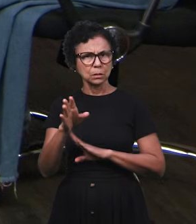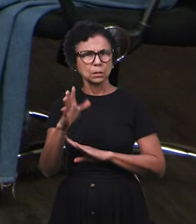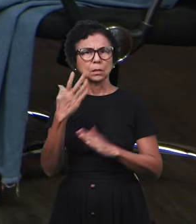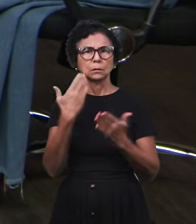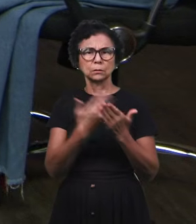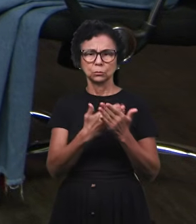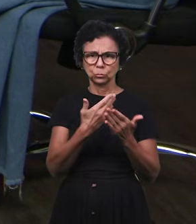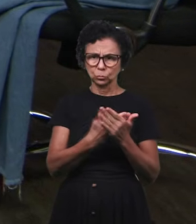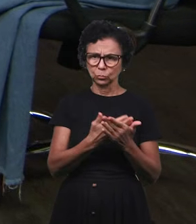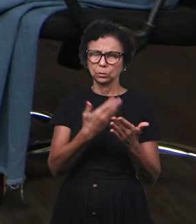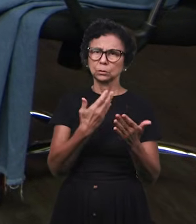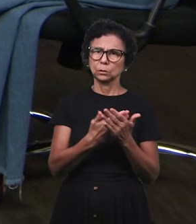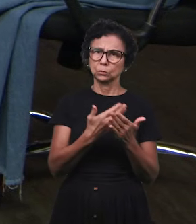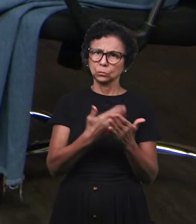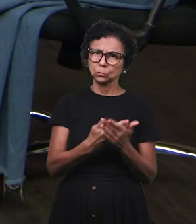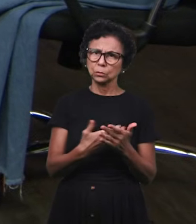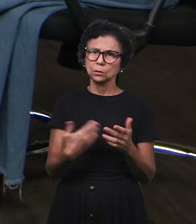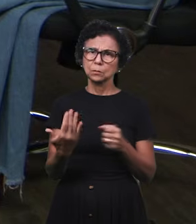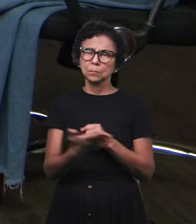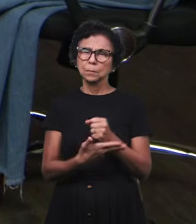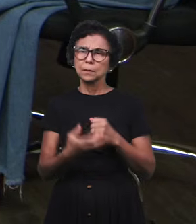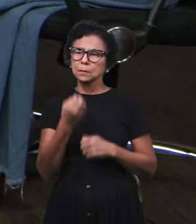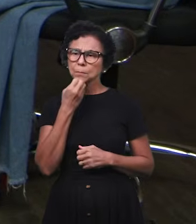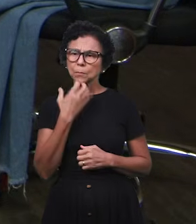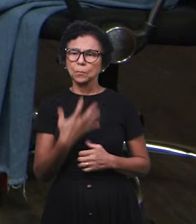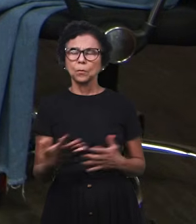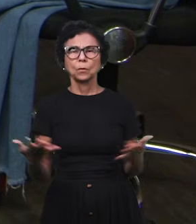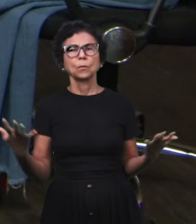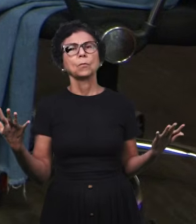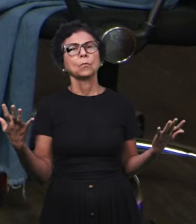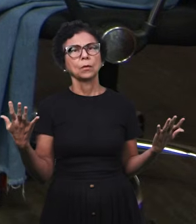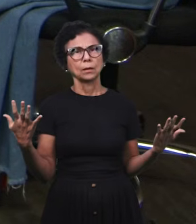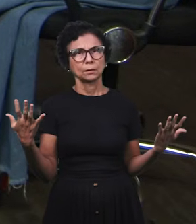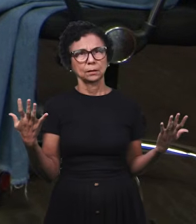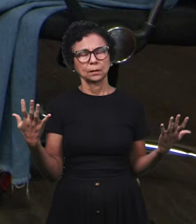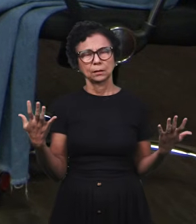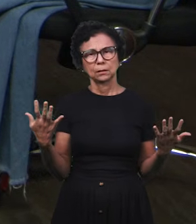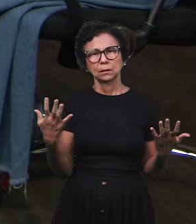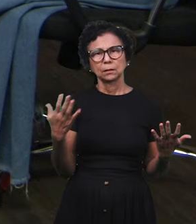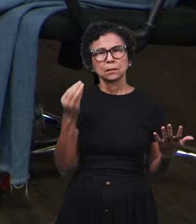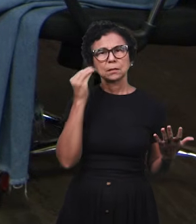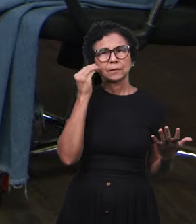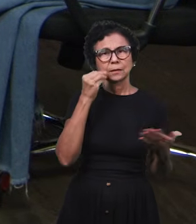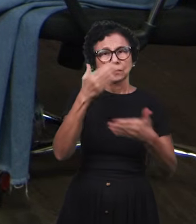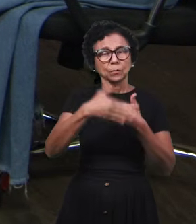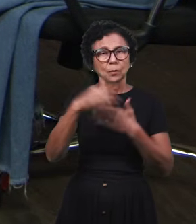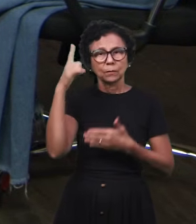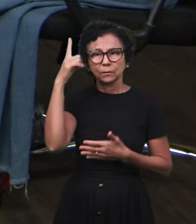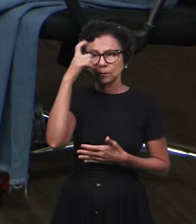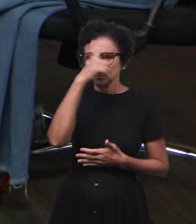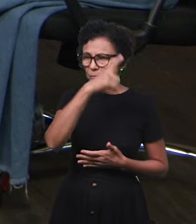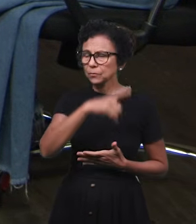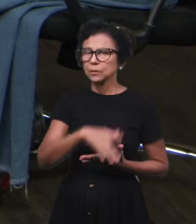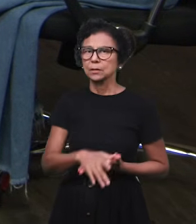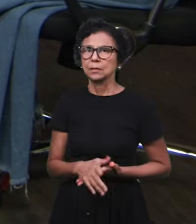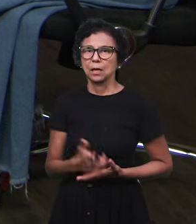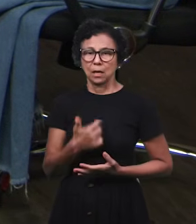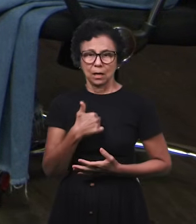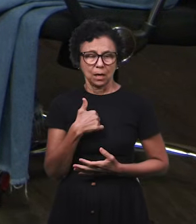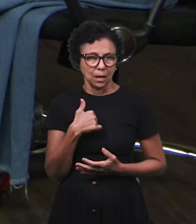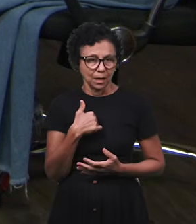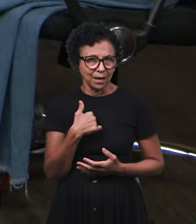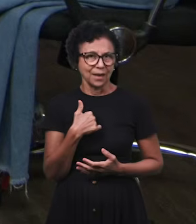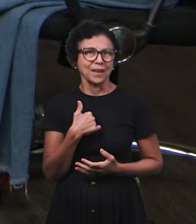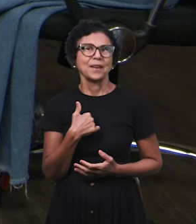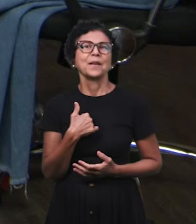está estudando ali para fazer uma prova que é difícil. E é isso aí. Então, eu sou a prova viva de que é possível passar normal, é